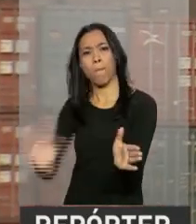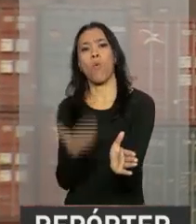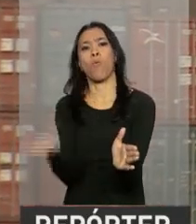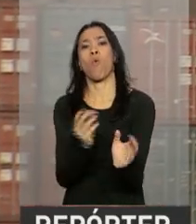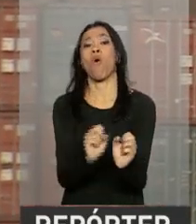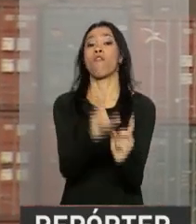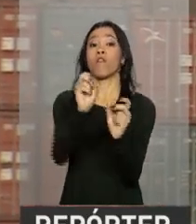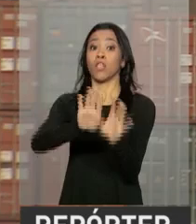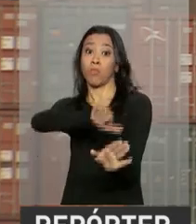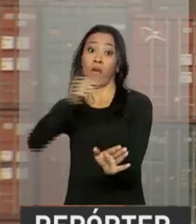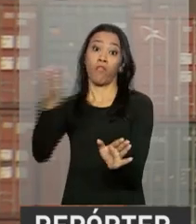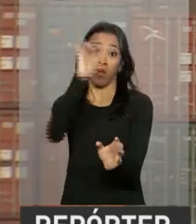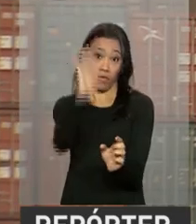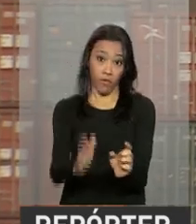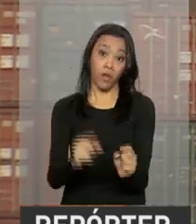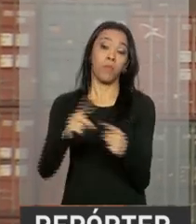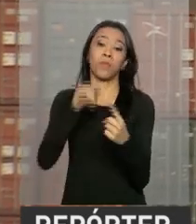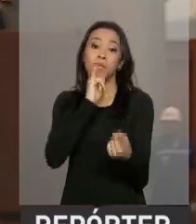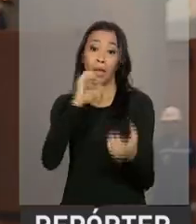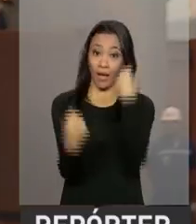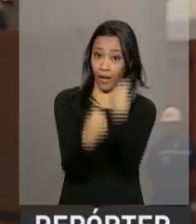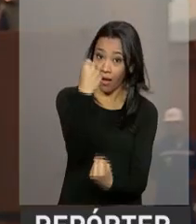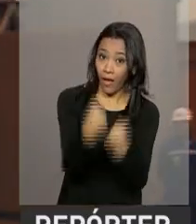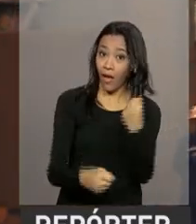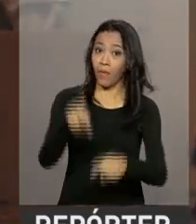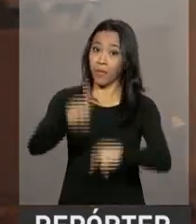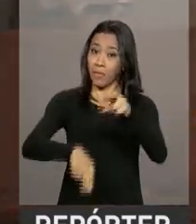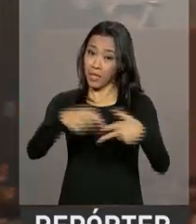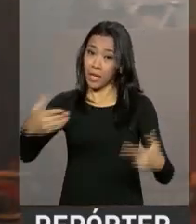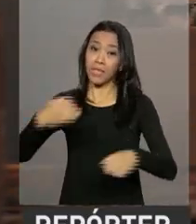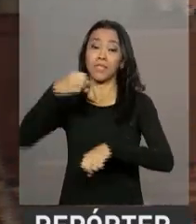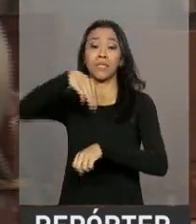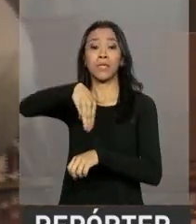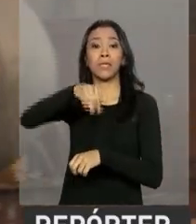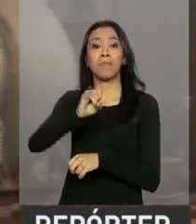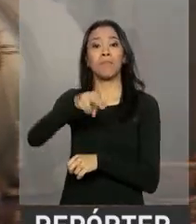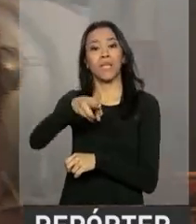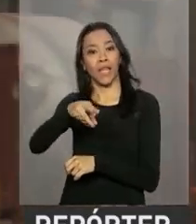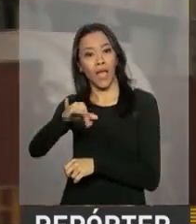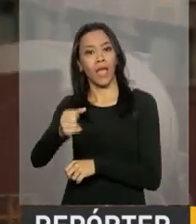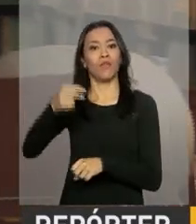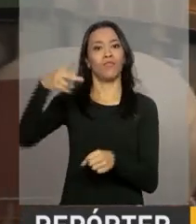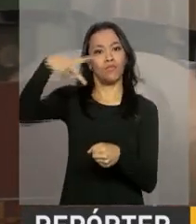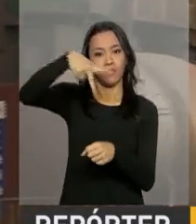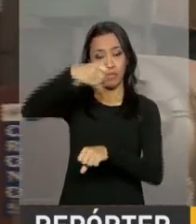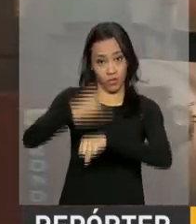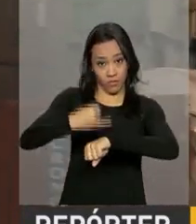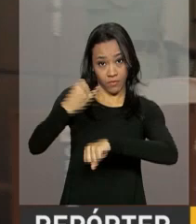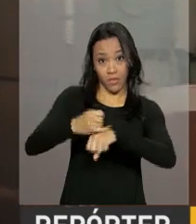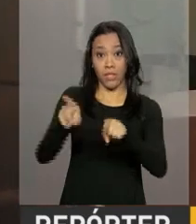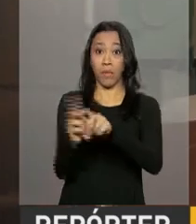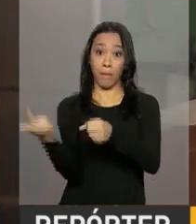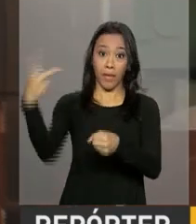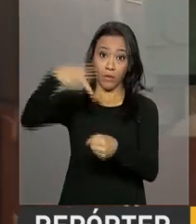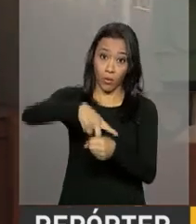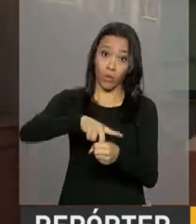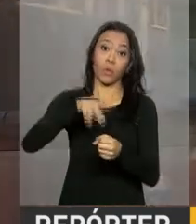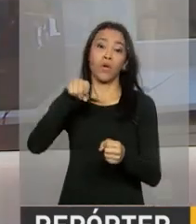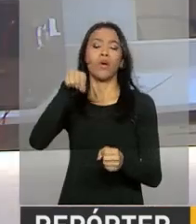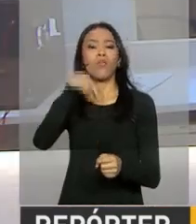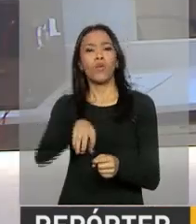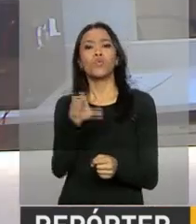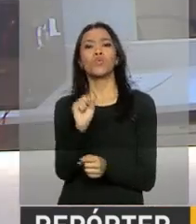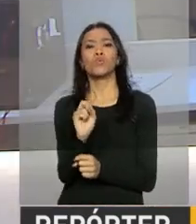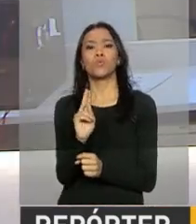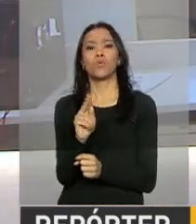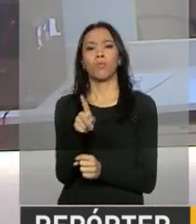manufaturados como carros e produtos básicos como minério de ferro e petróleo no ano o superavit registrado